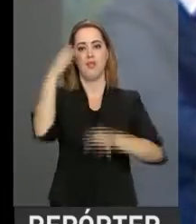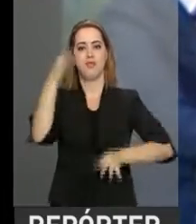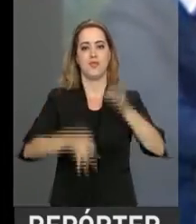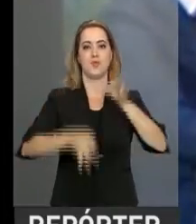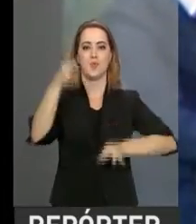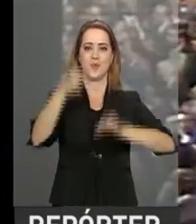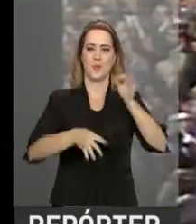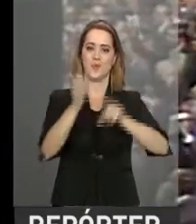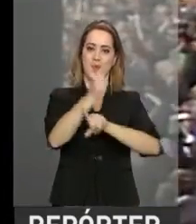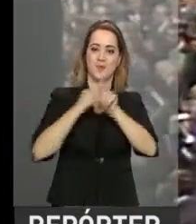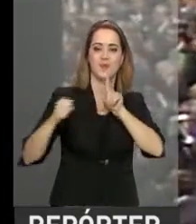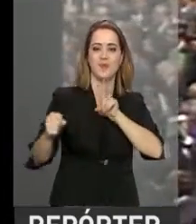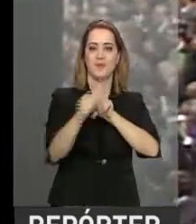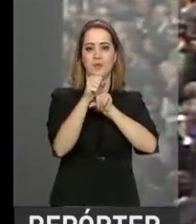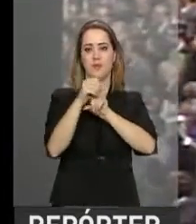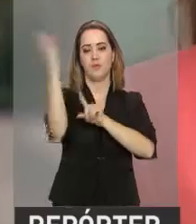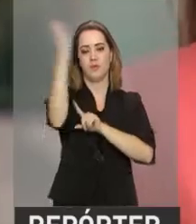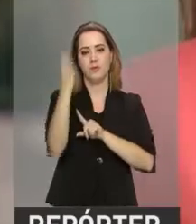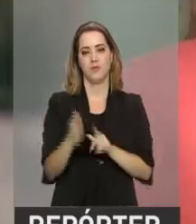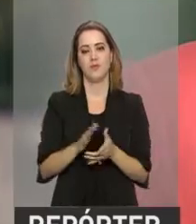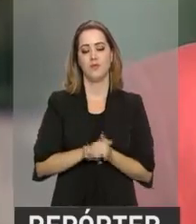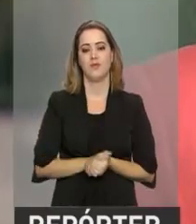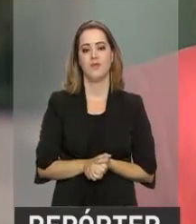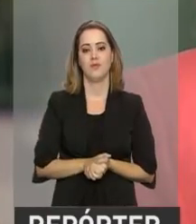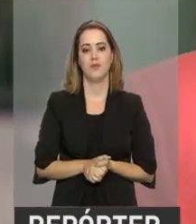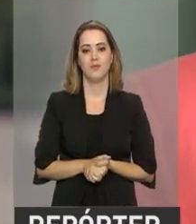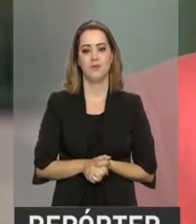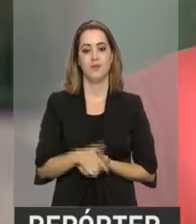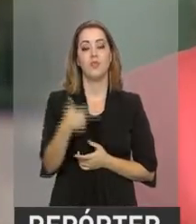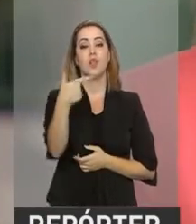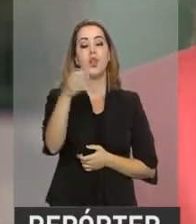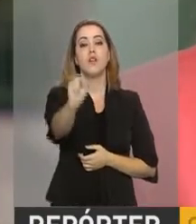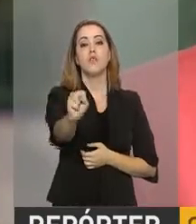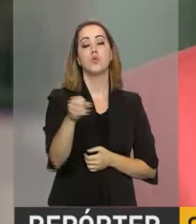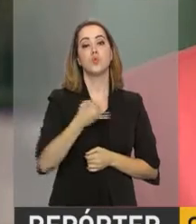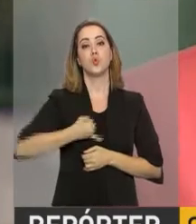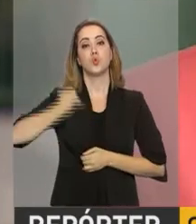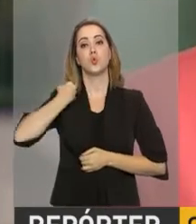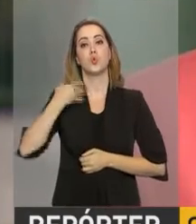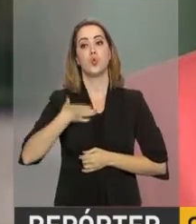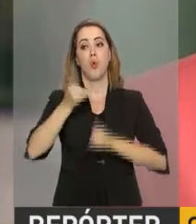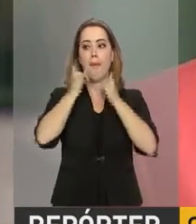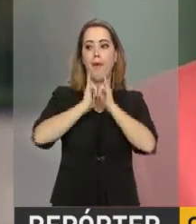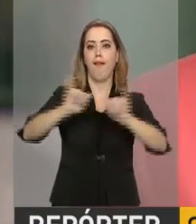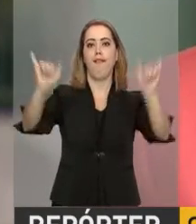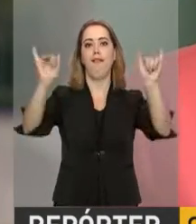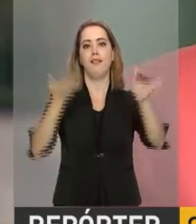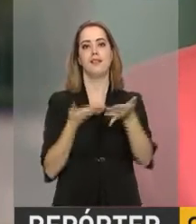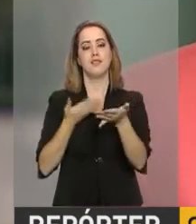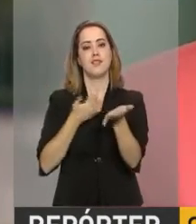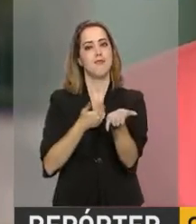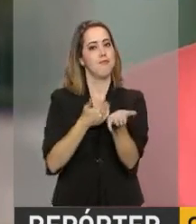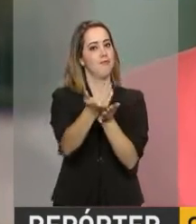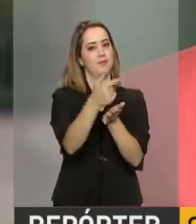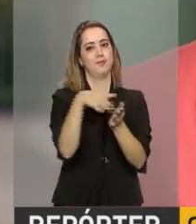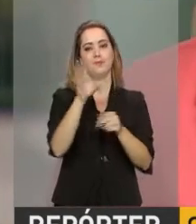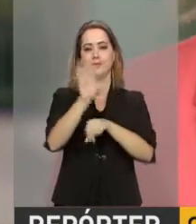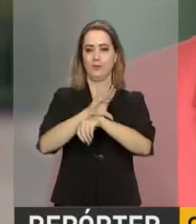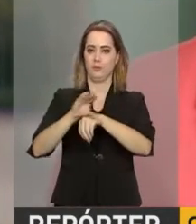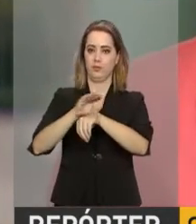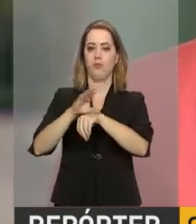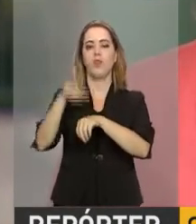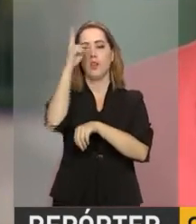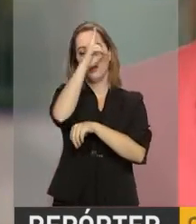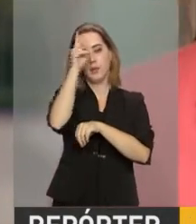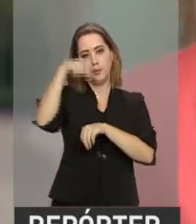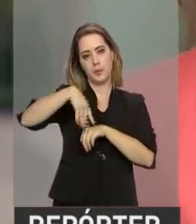justiça social do Brasil. Os 28 anos da promulgação da Constituição foram lembrados no início da sessão